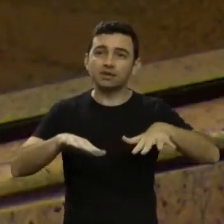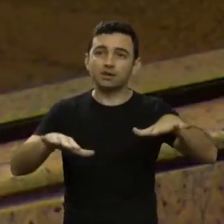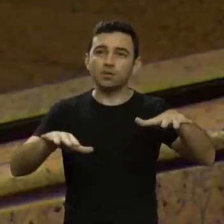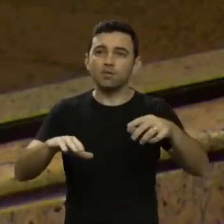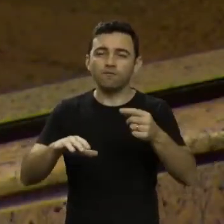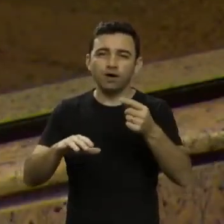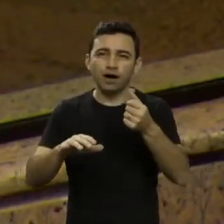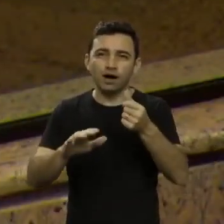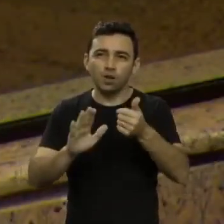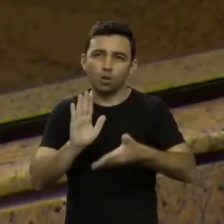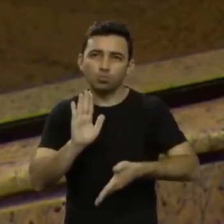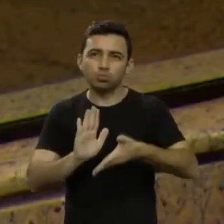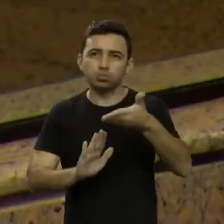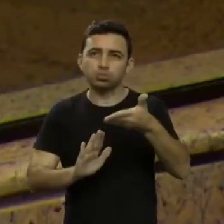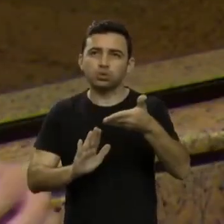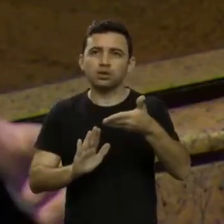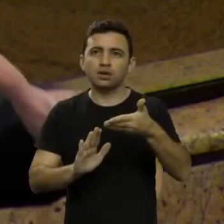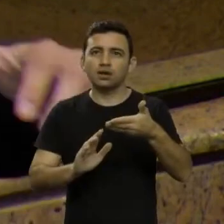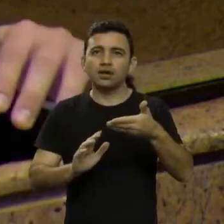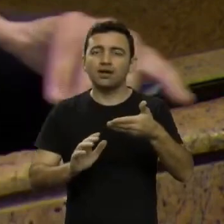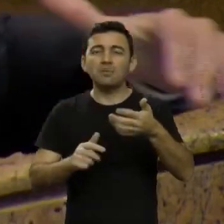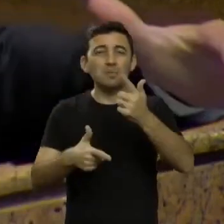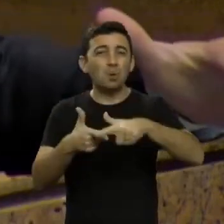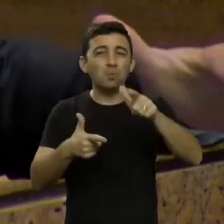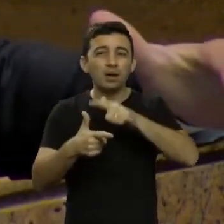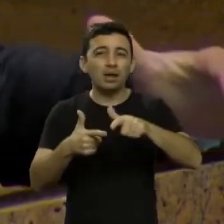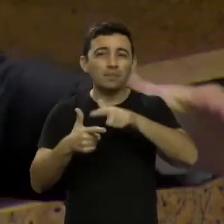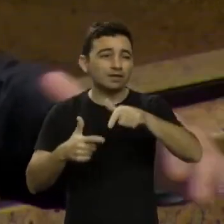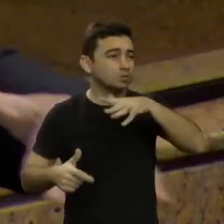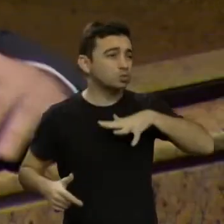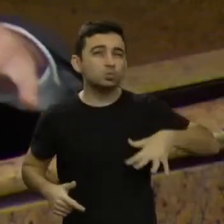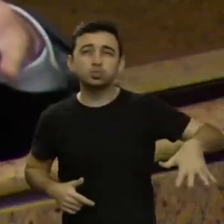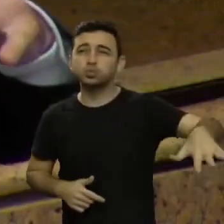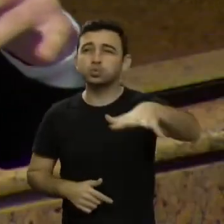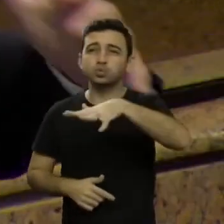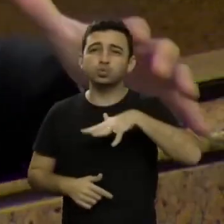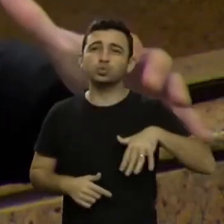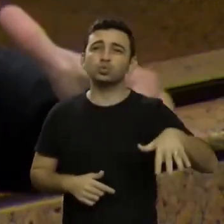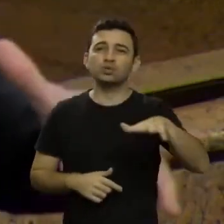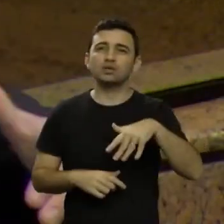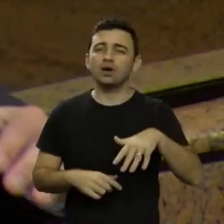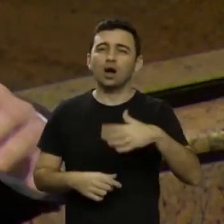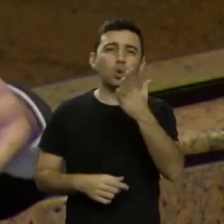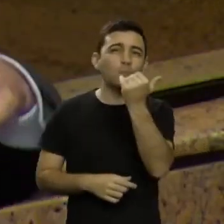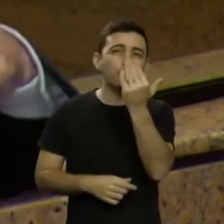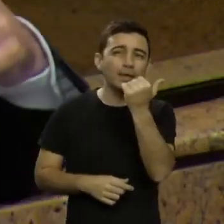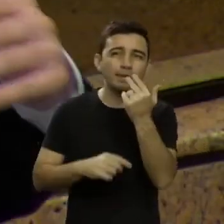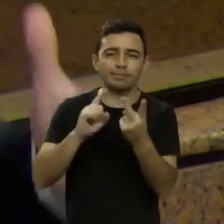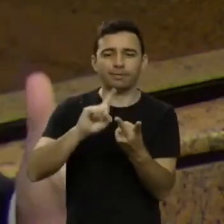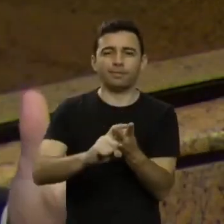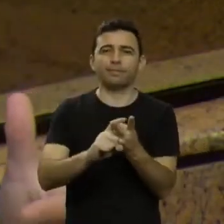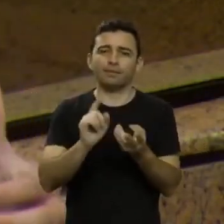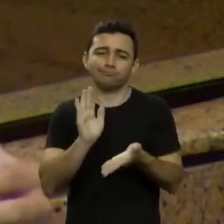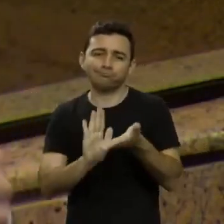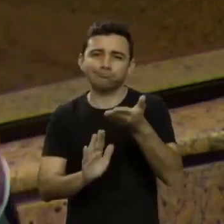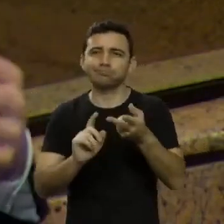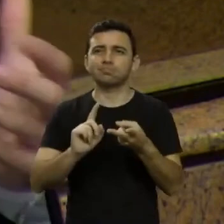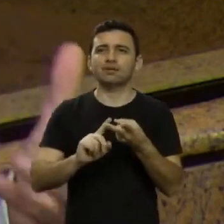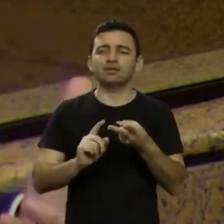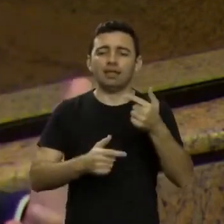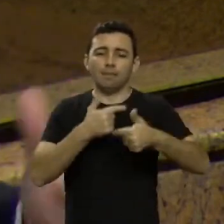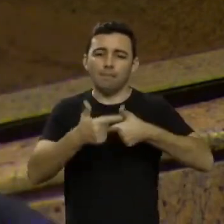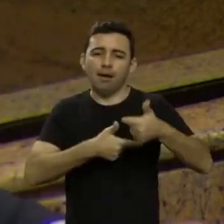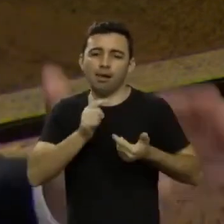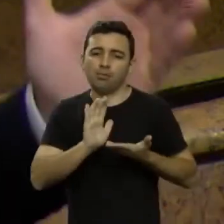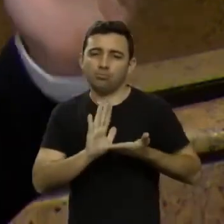nos combustíveis, ele vai afetar tudo, vai afetar os alimentos, vai afetar serviços, vai afetar